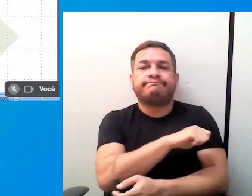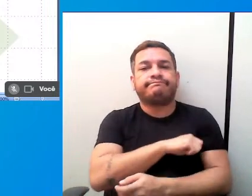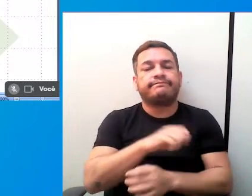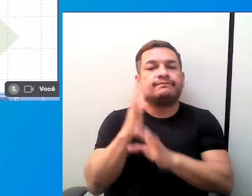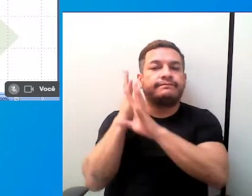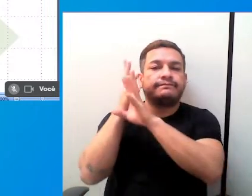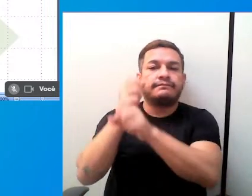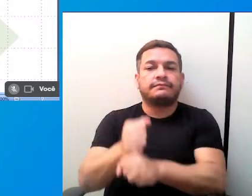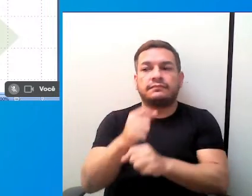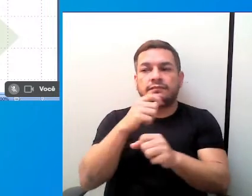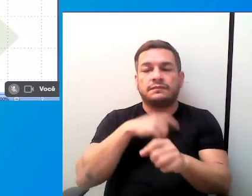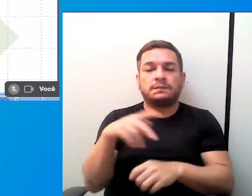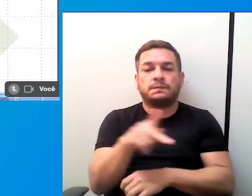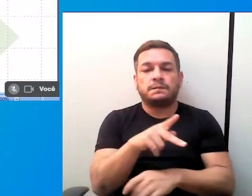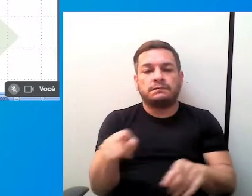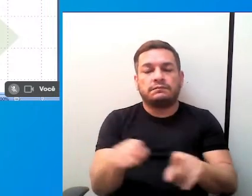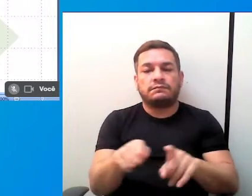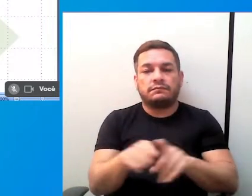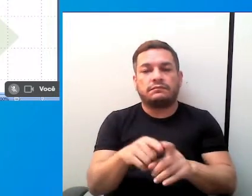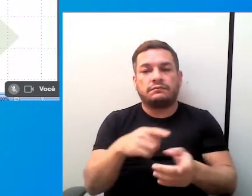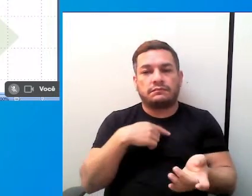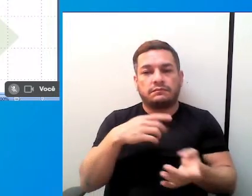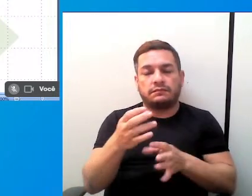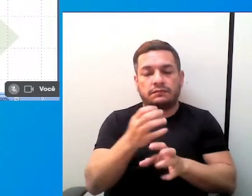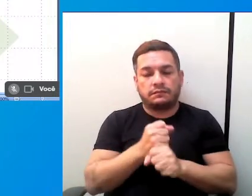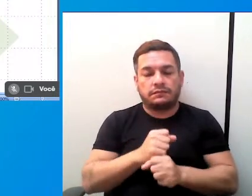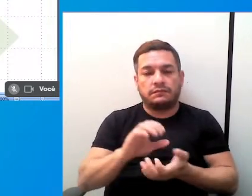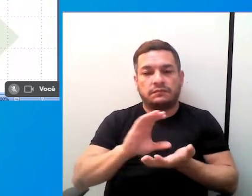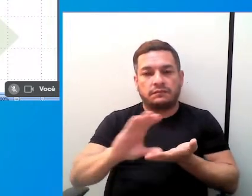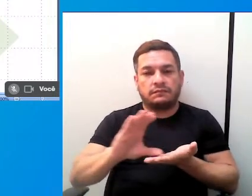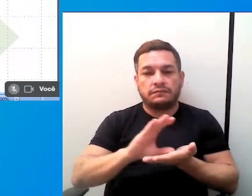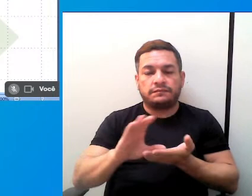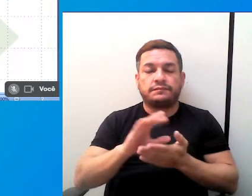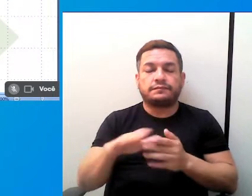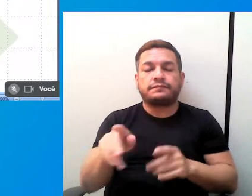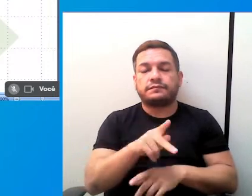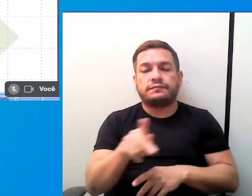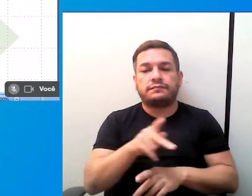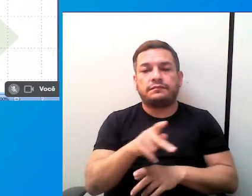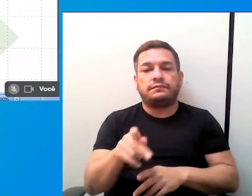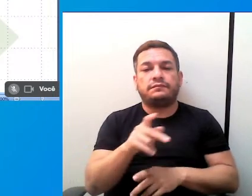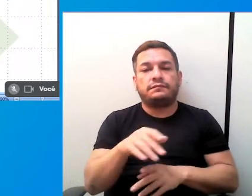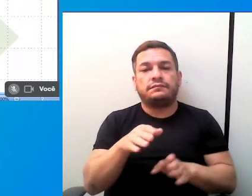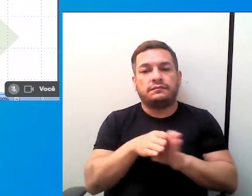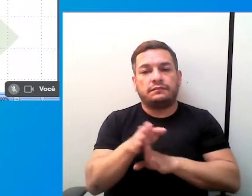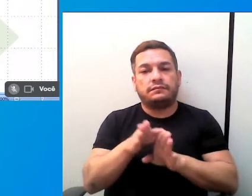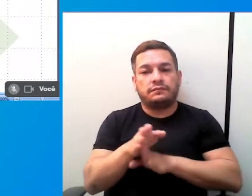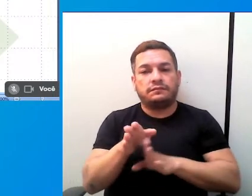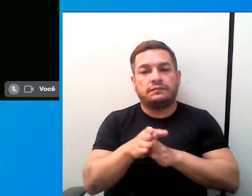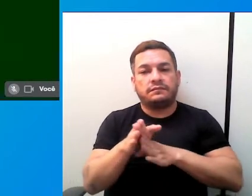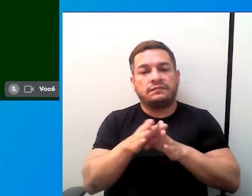do professor, e a prestação de contas é feita pelo professor orientador, uma vez que envolve recursos